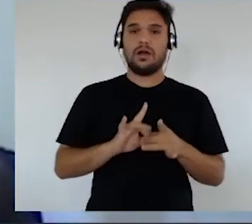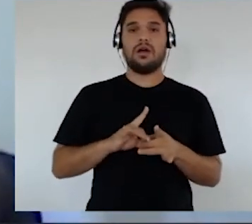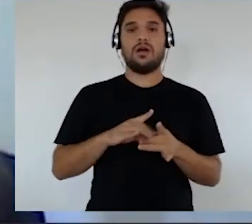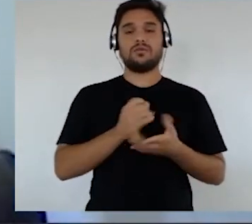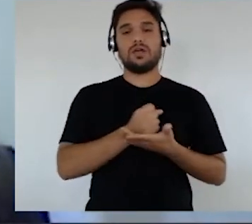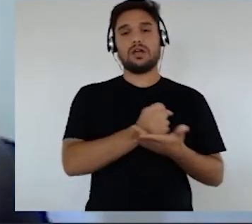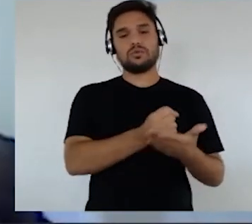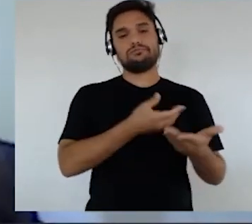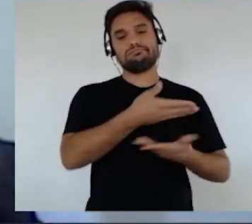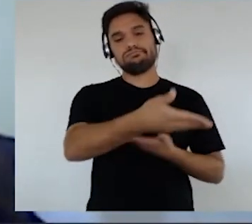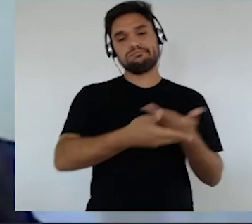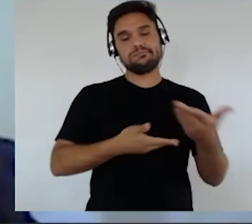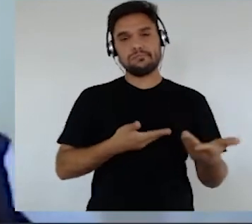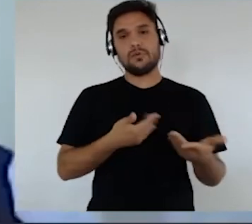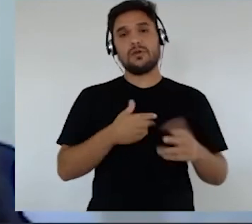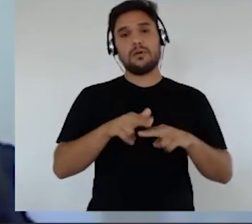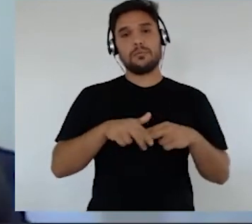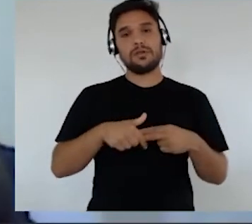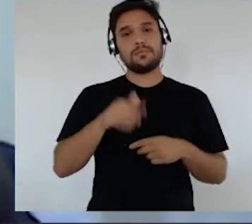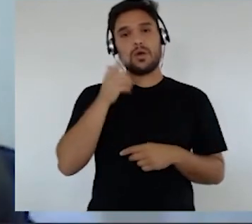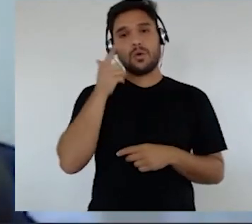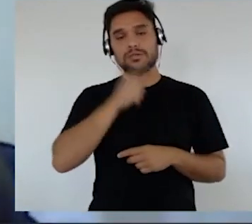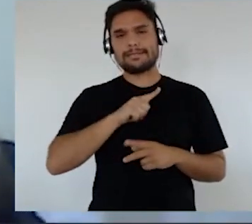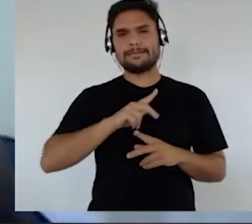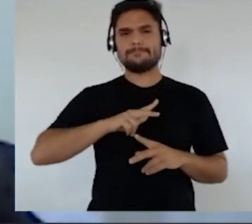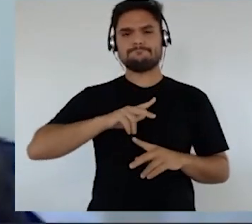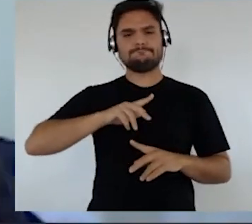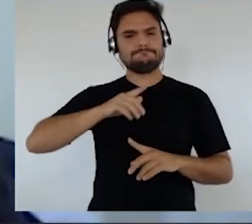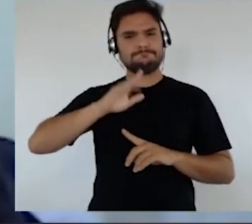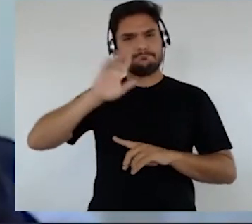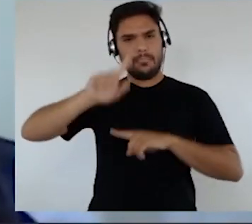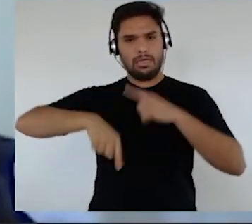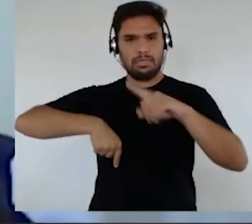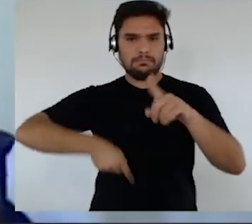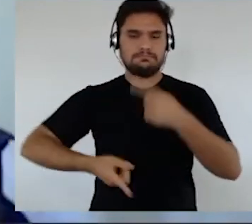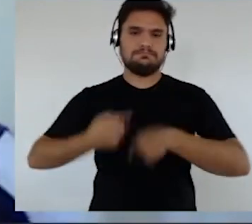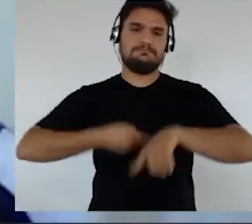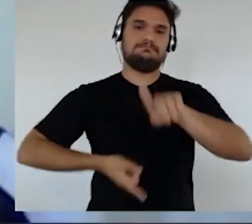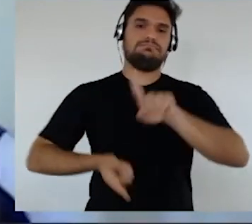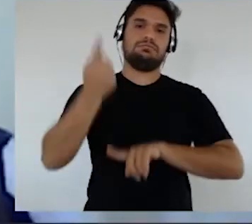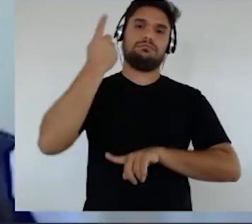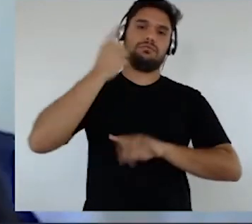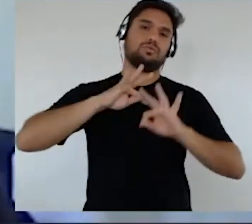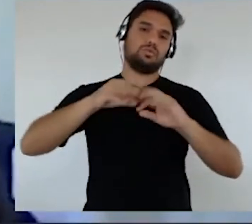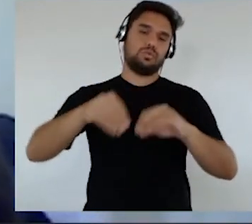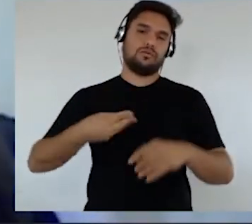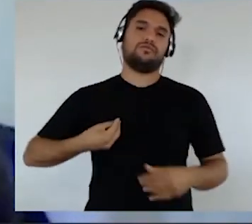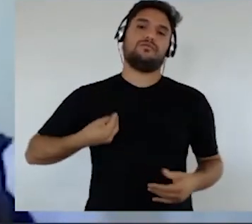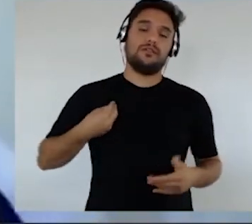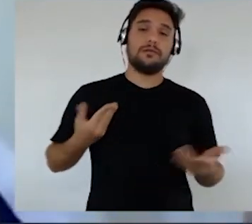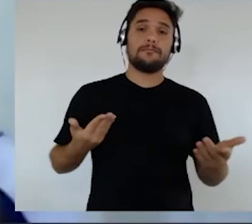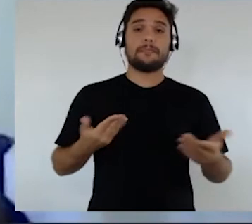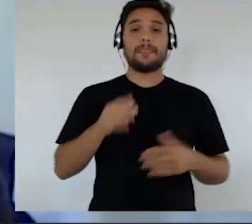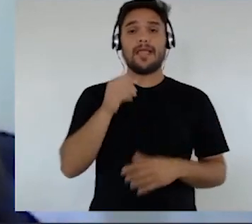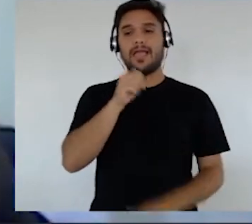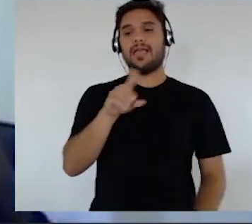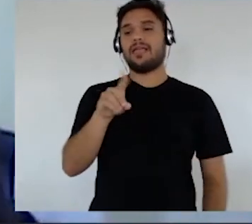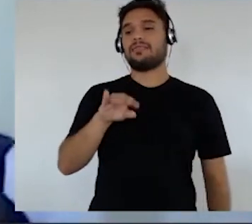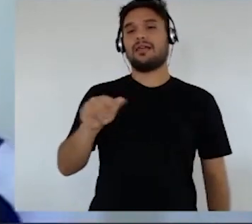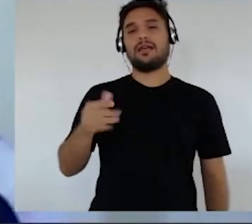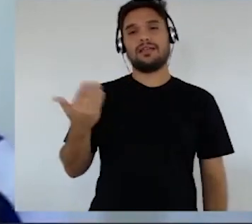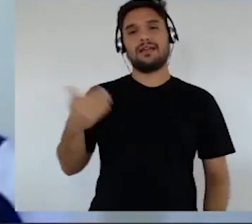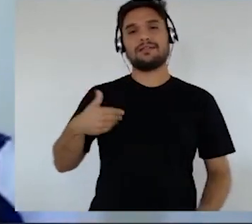ajuda mútua, para conseguirmos superar tudo o que nós estamos vivendo. A Dani